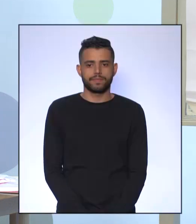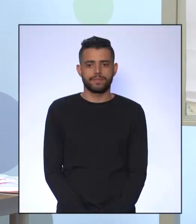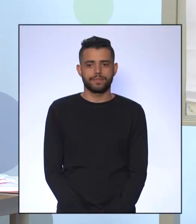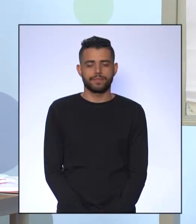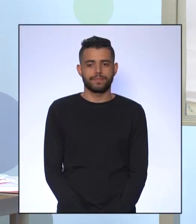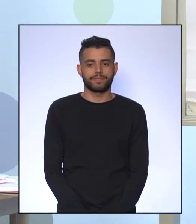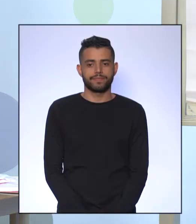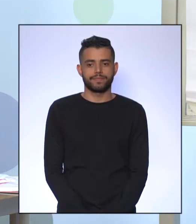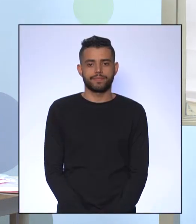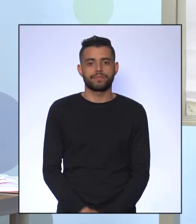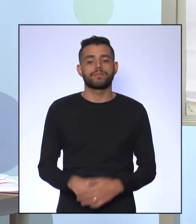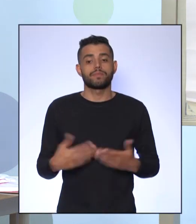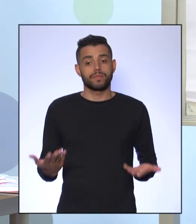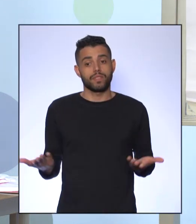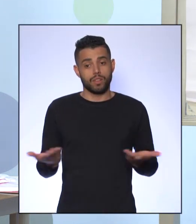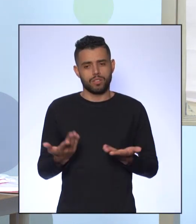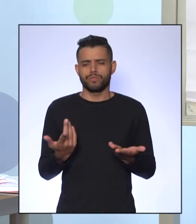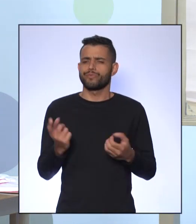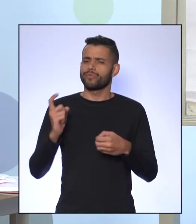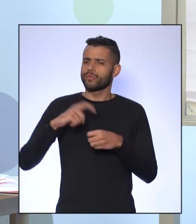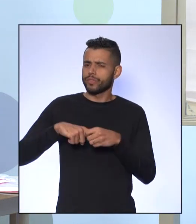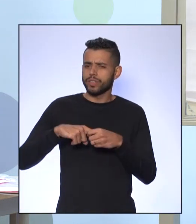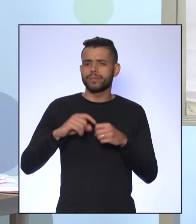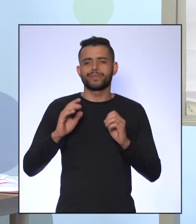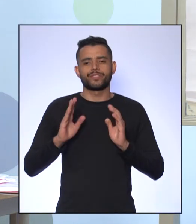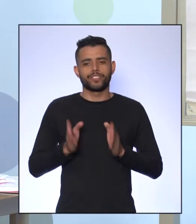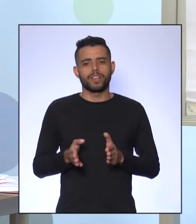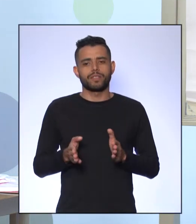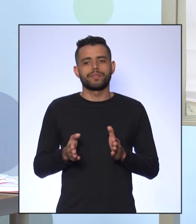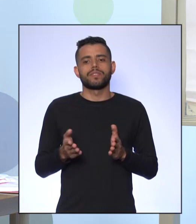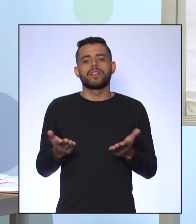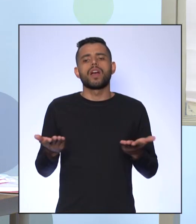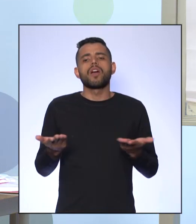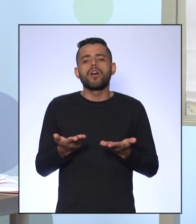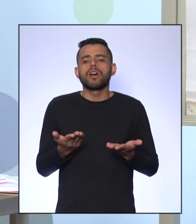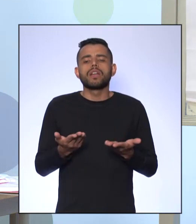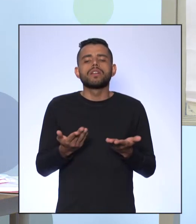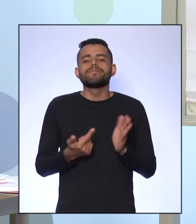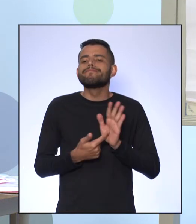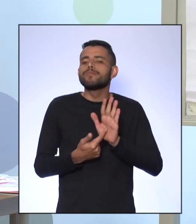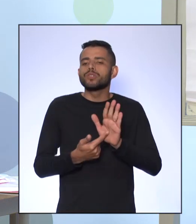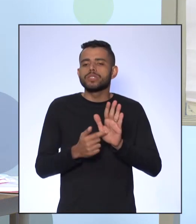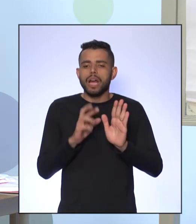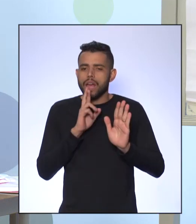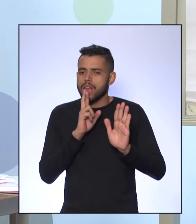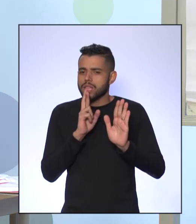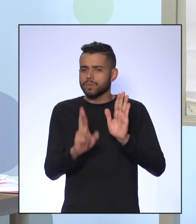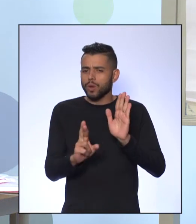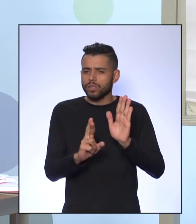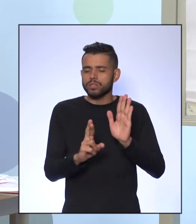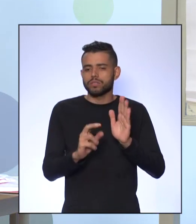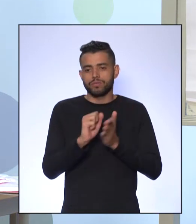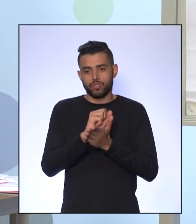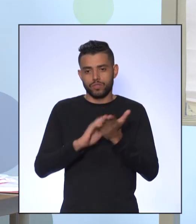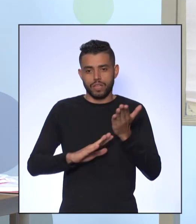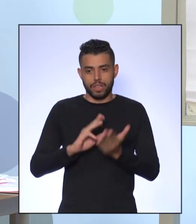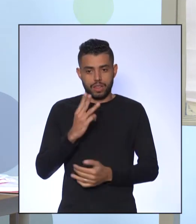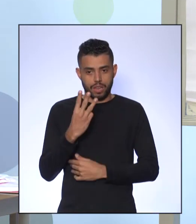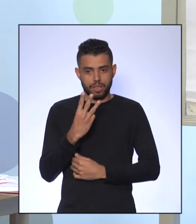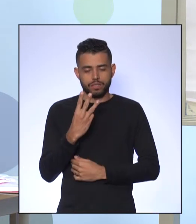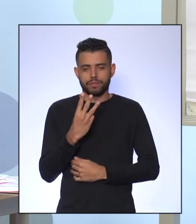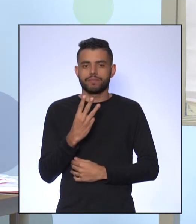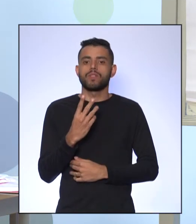vamos lá, pessoal. Voltamos aqui para a resolução dessa atividade 3. Lembrando que tem